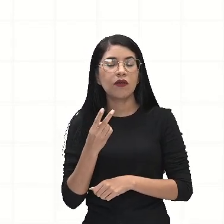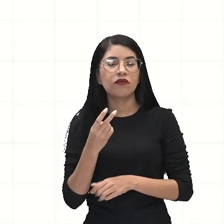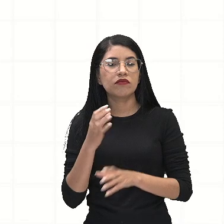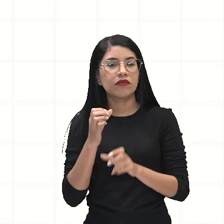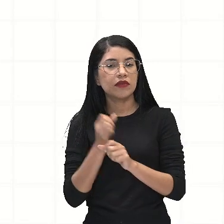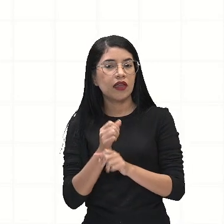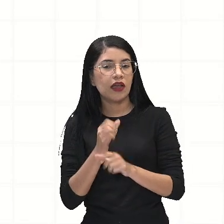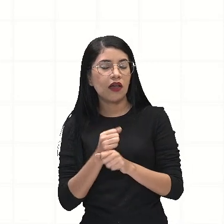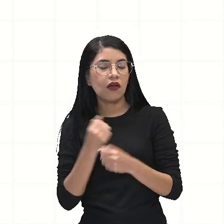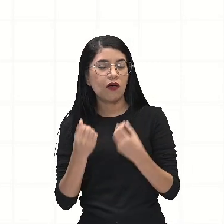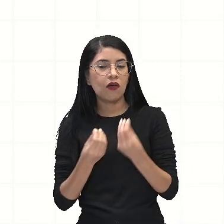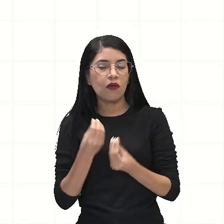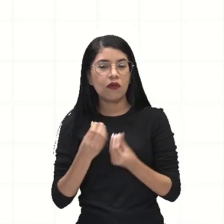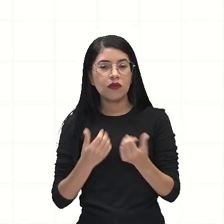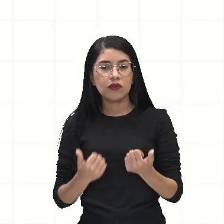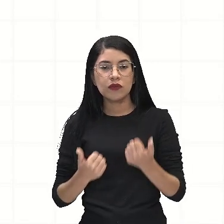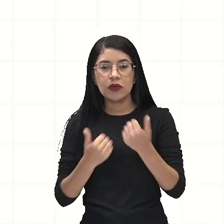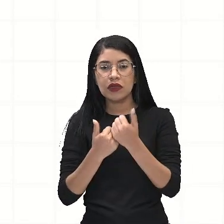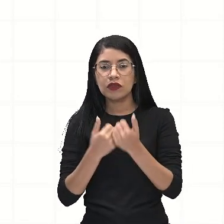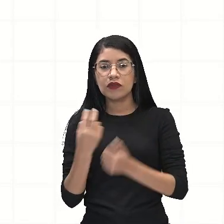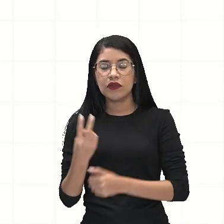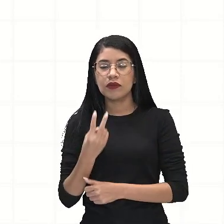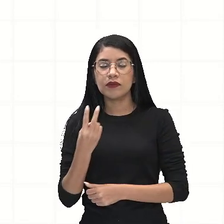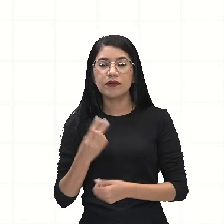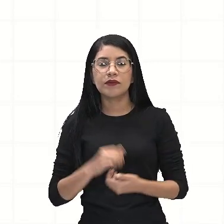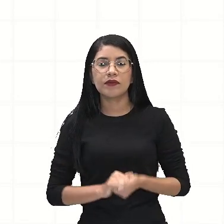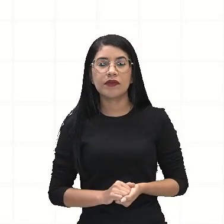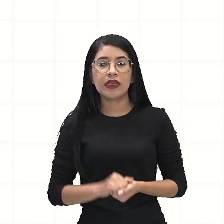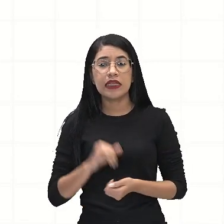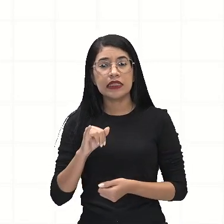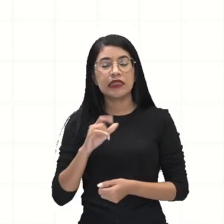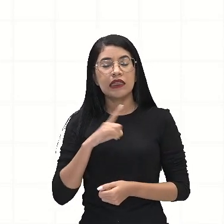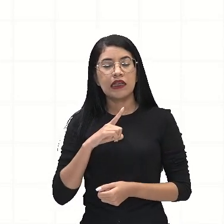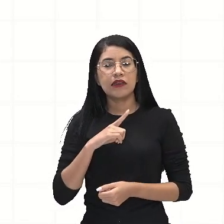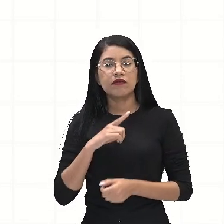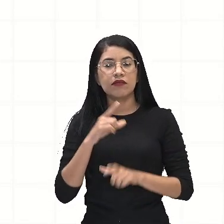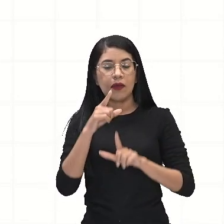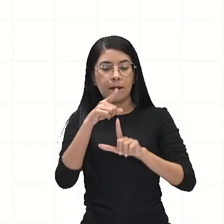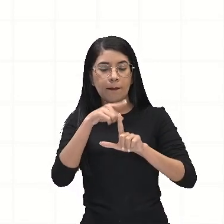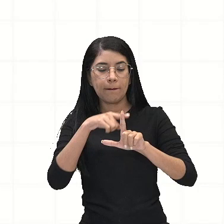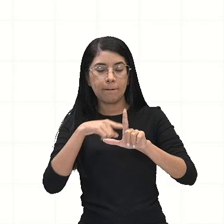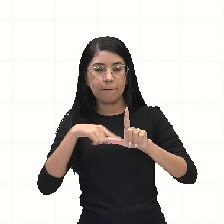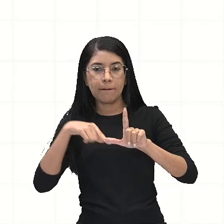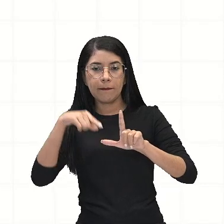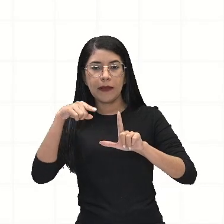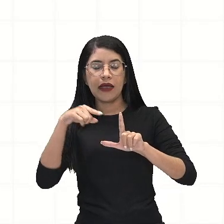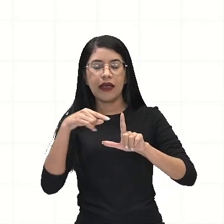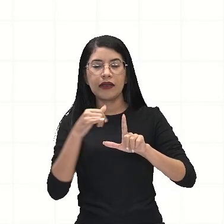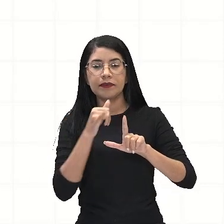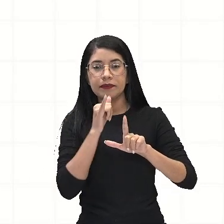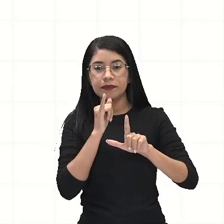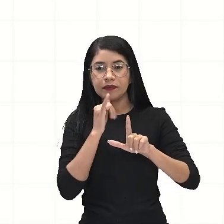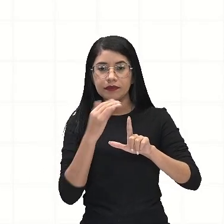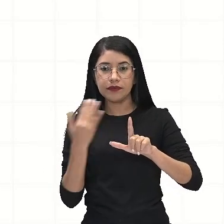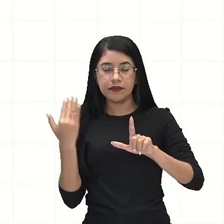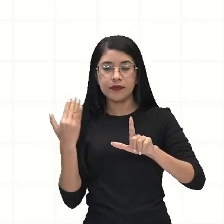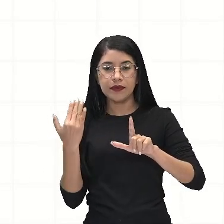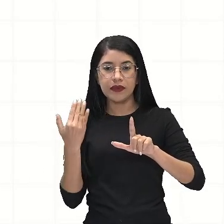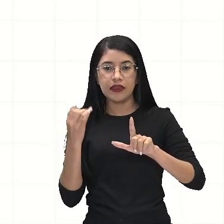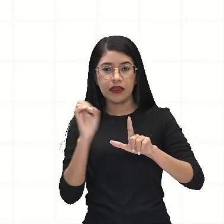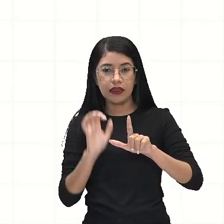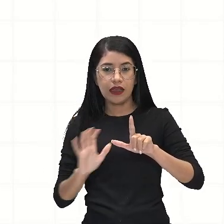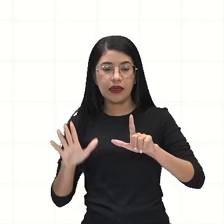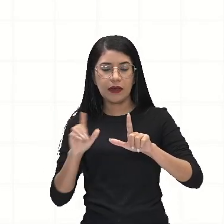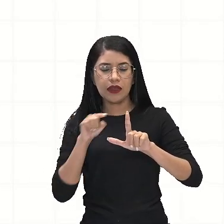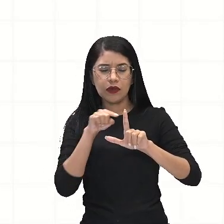a substituição, o que vai acontecer? Se eu tenho o eixo aqui, ó, rapaziada, se eu tenho o eixo e eu quero que